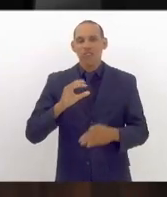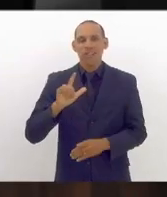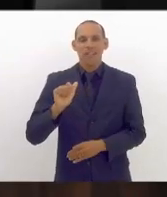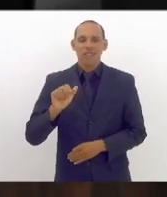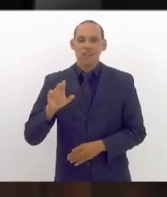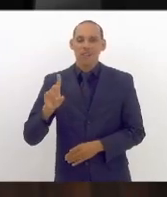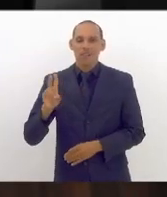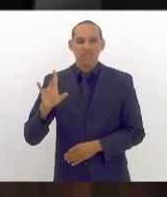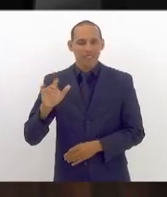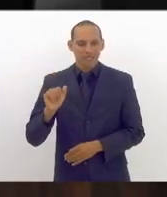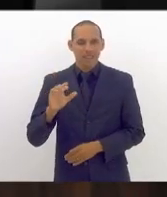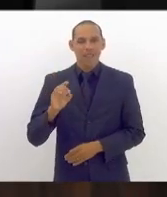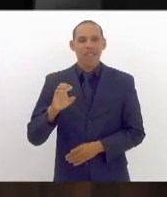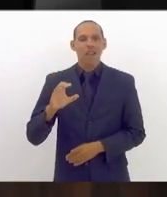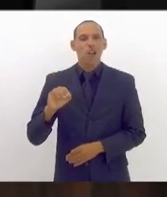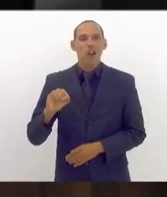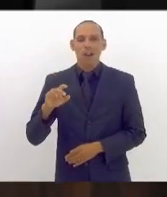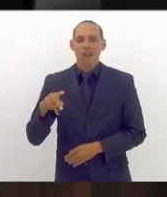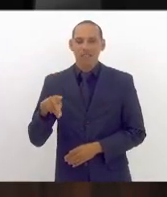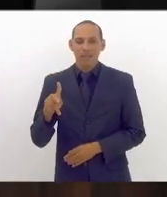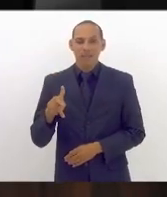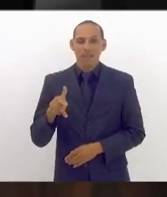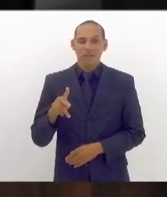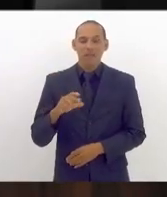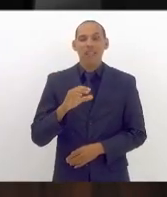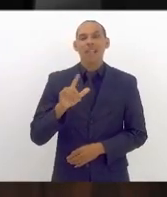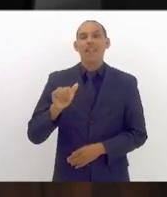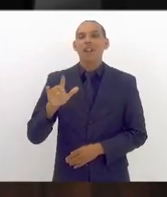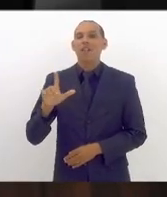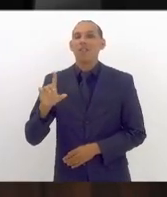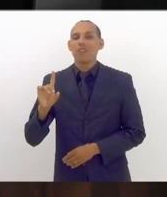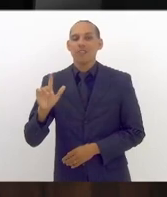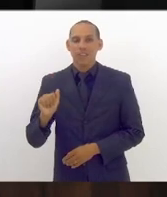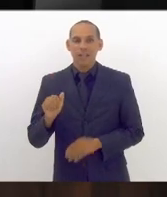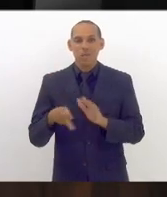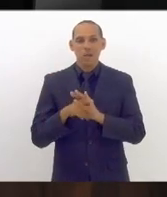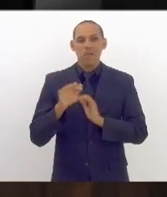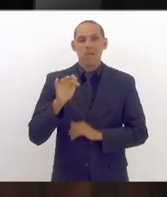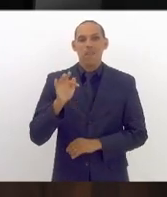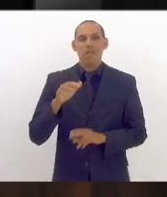Le Coq a nossa Cláudia da feijã